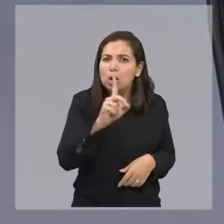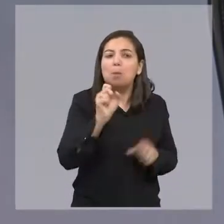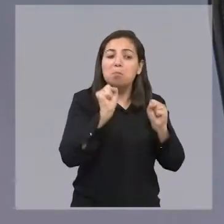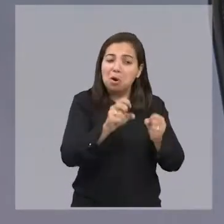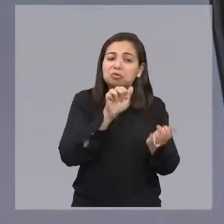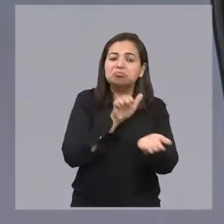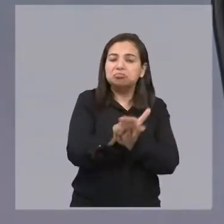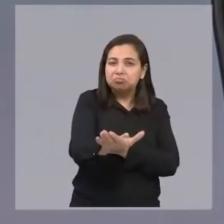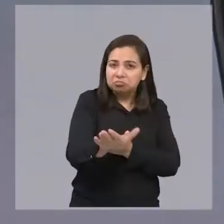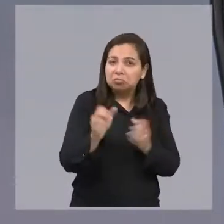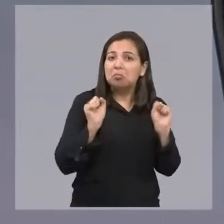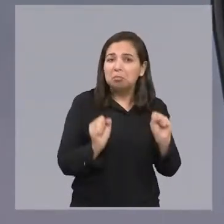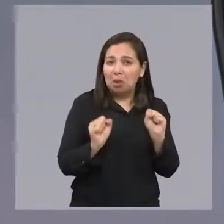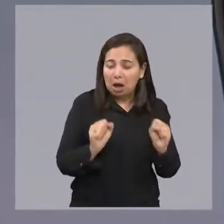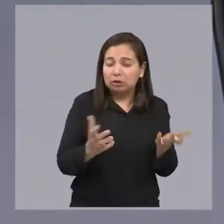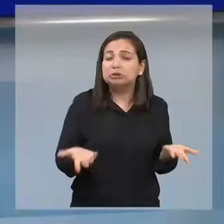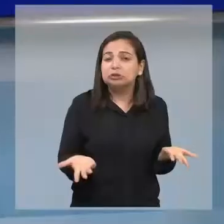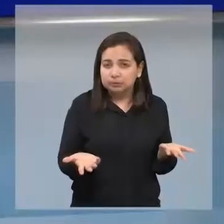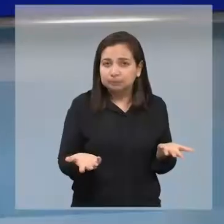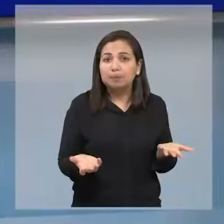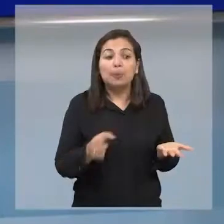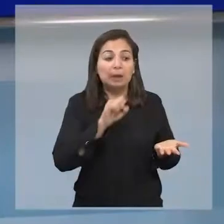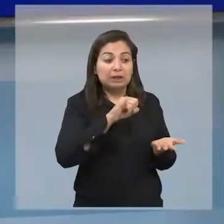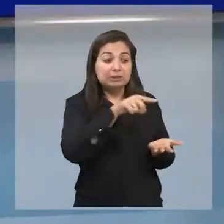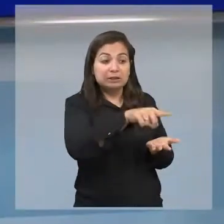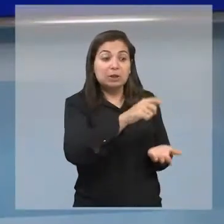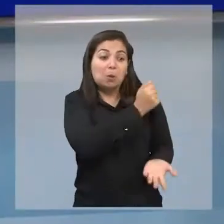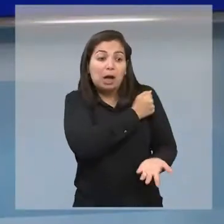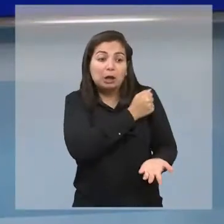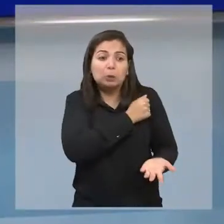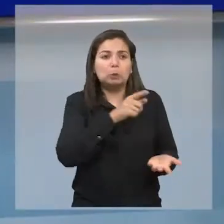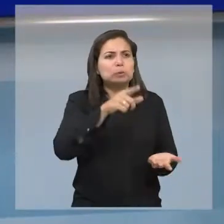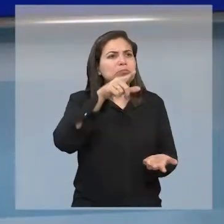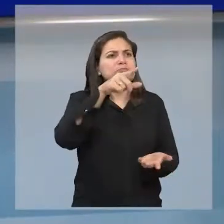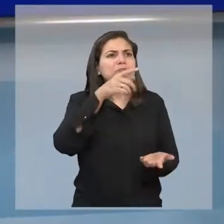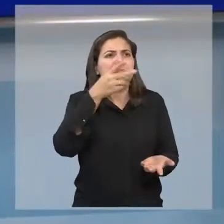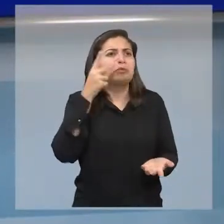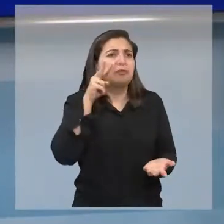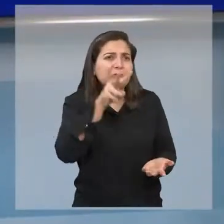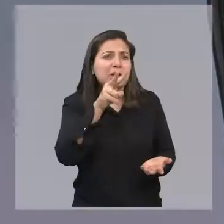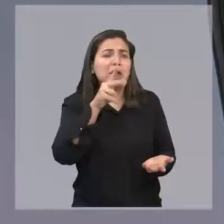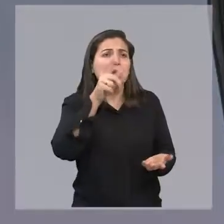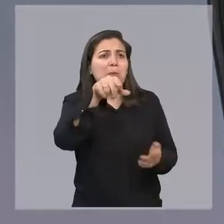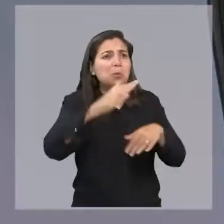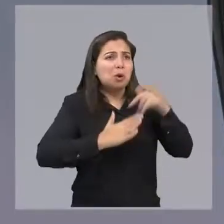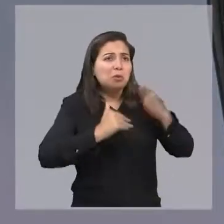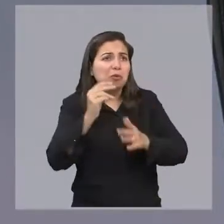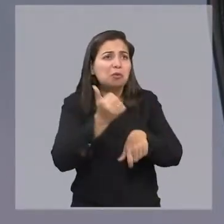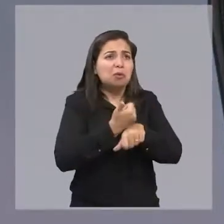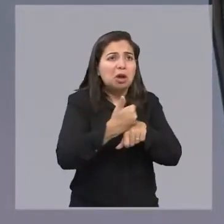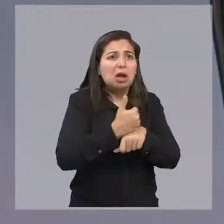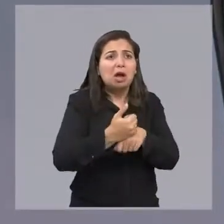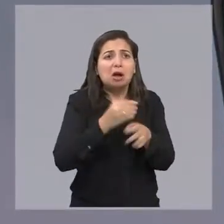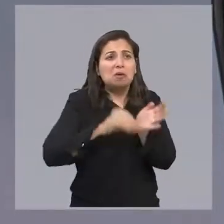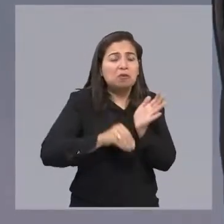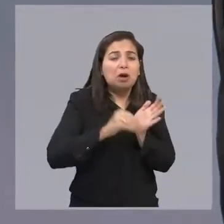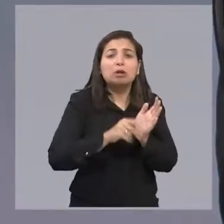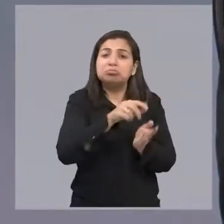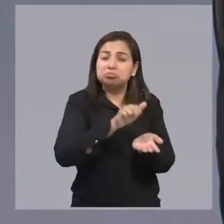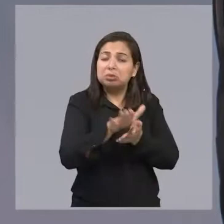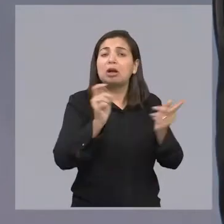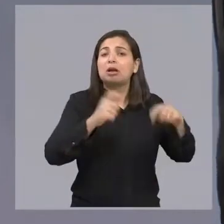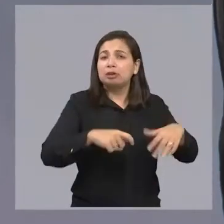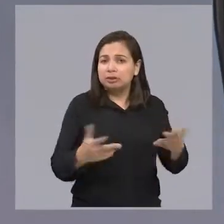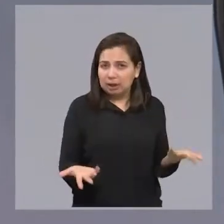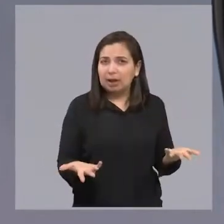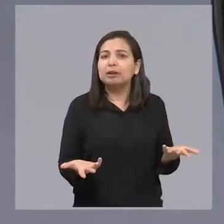o aluno quer botar ele para fora, a gente quer ter esse direito, queremos ter eficiência e não está amarrado ao Estado. Então, sem tirar dinheiro da